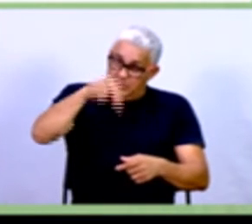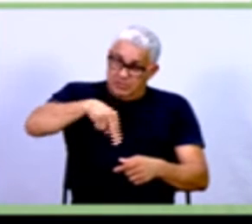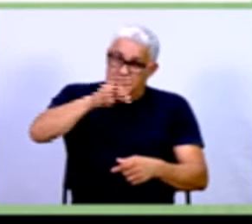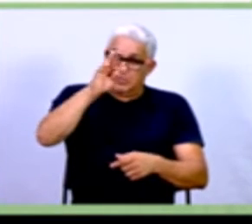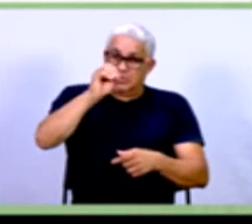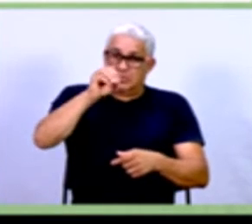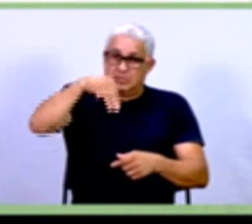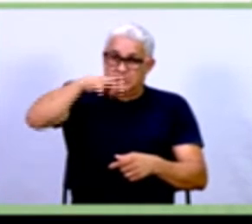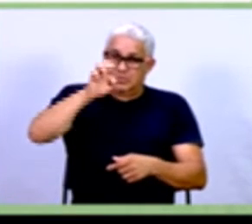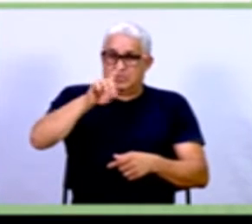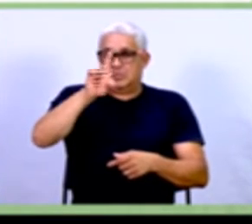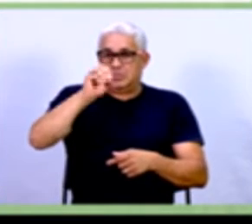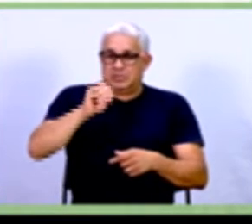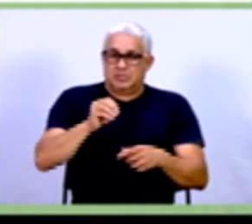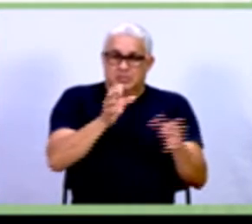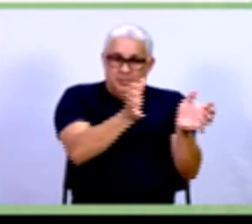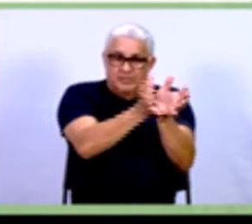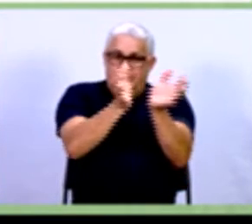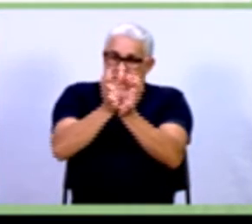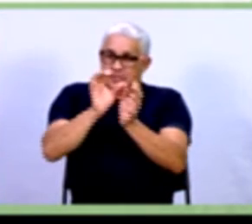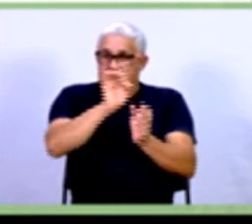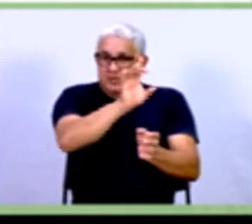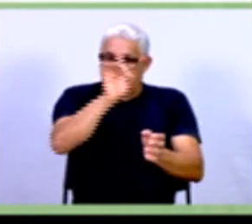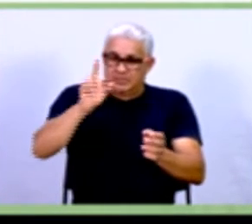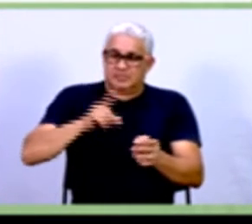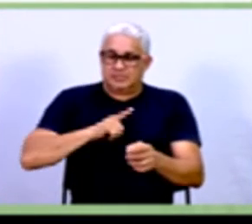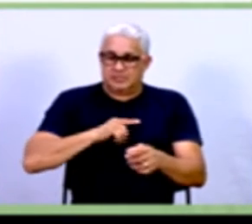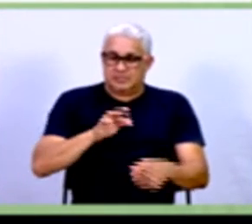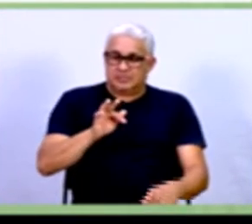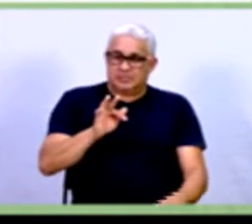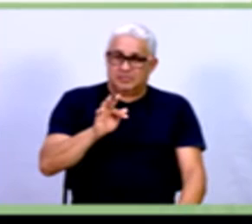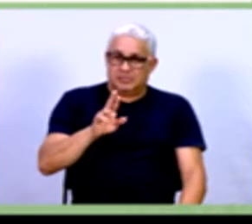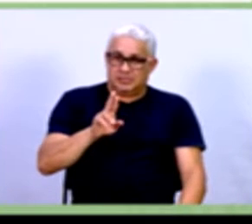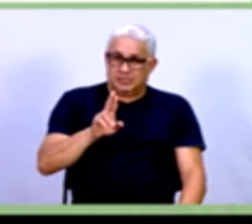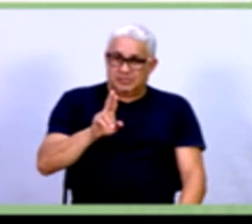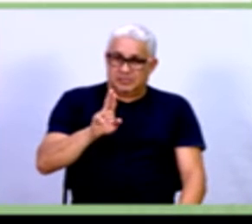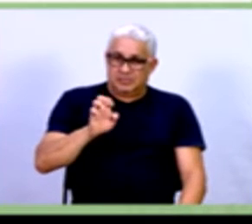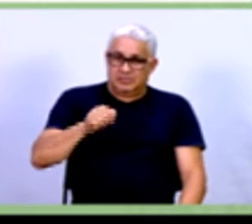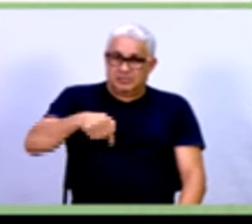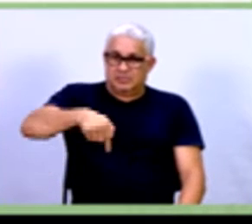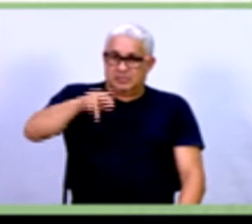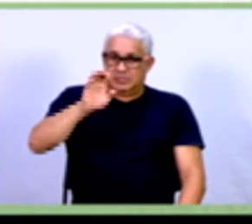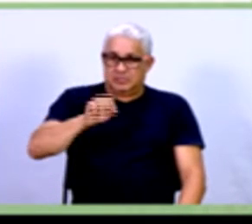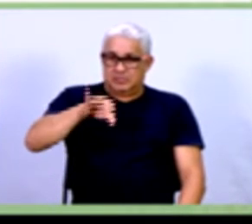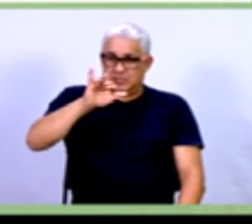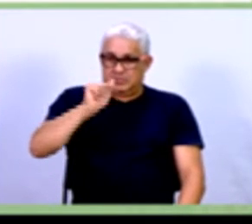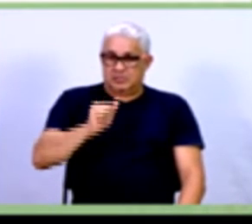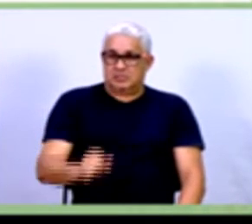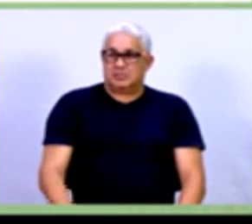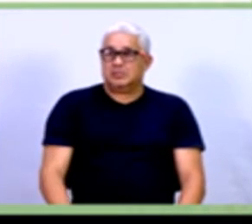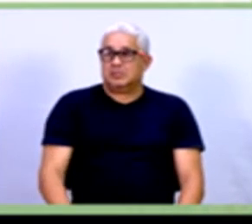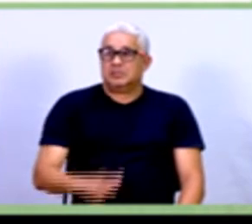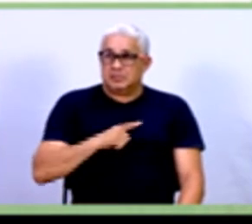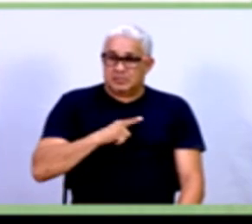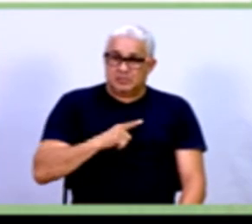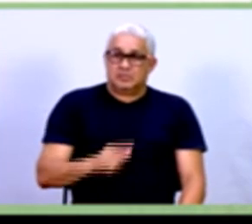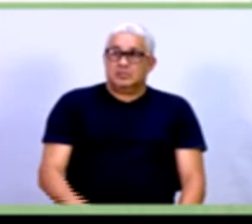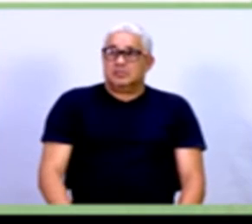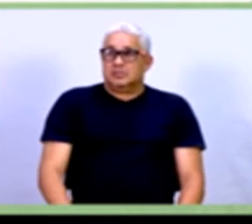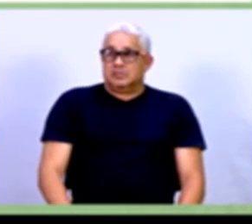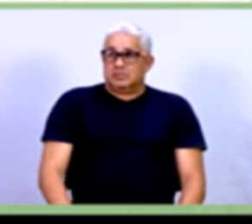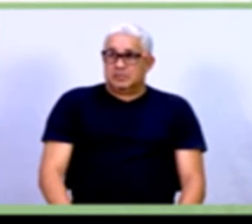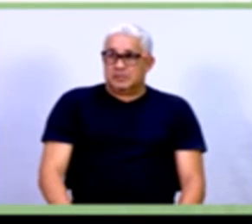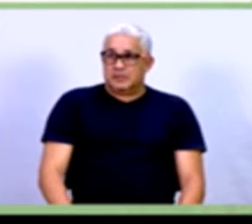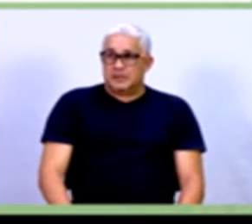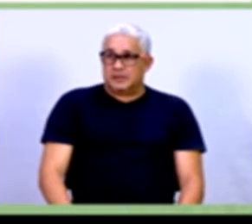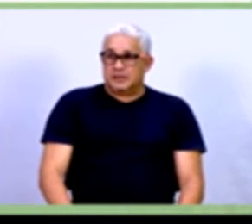tá? E daí, a nossa frequência relativa aqui, que a gente tem o quê? A nossa frequência, que é essa aqui,